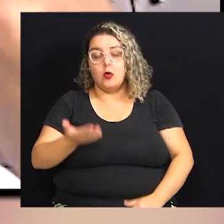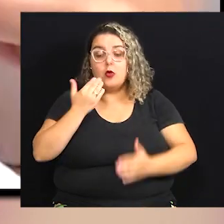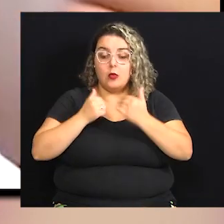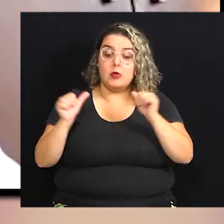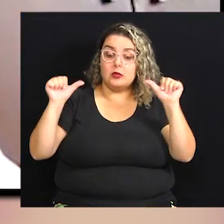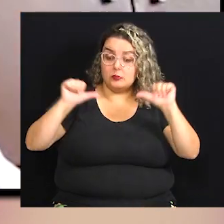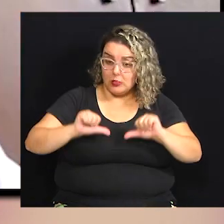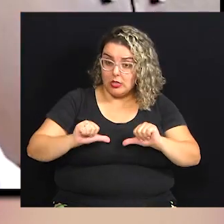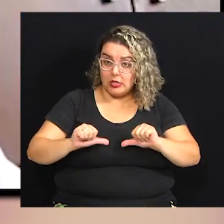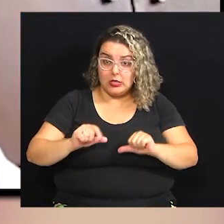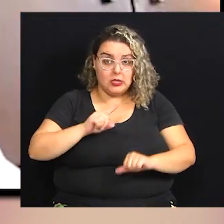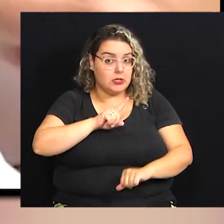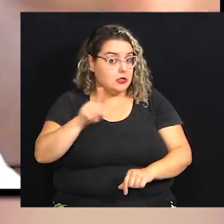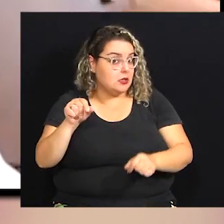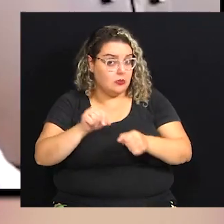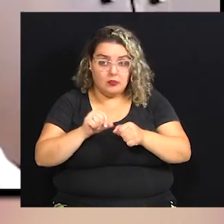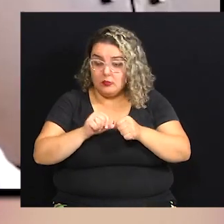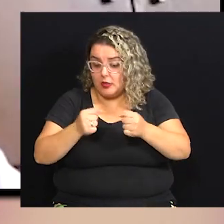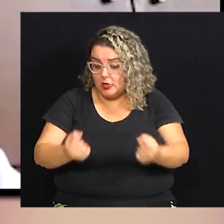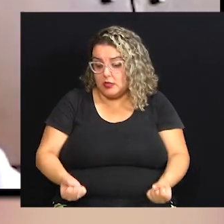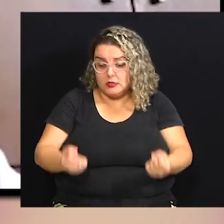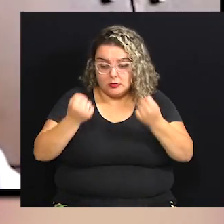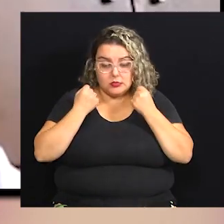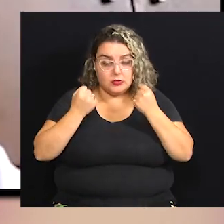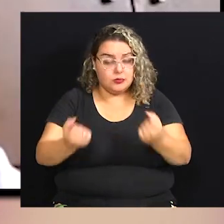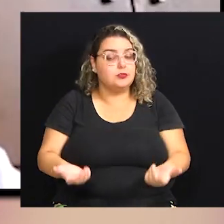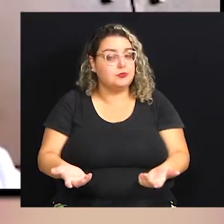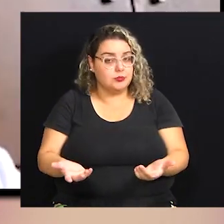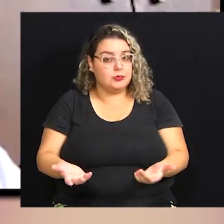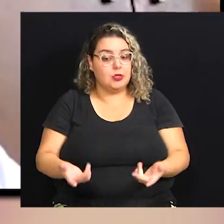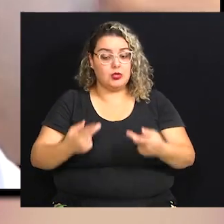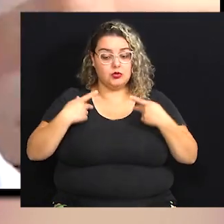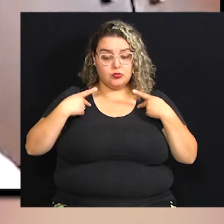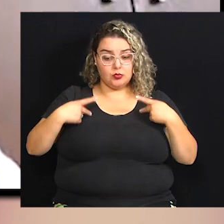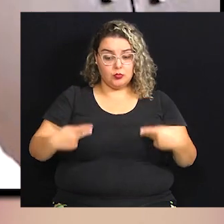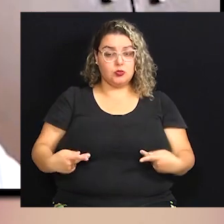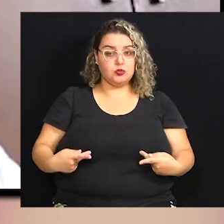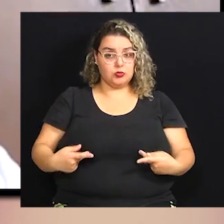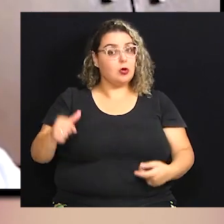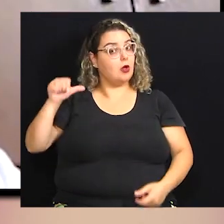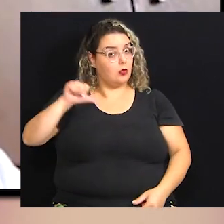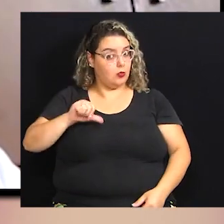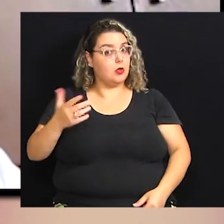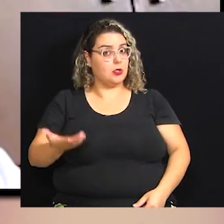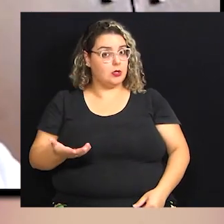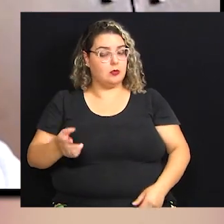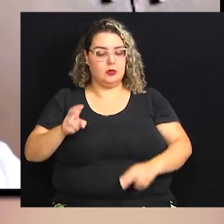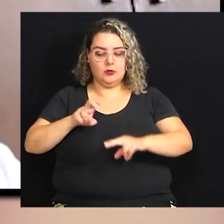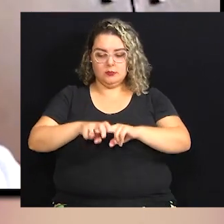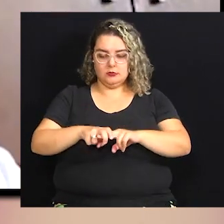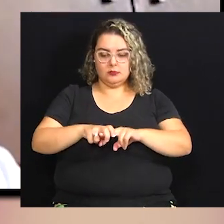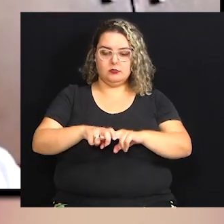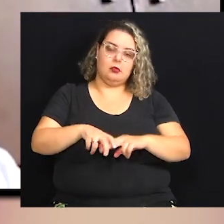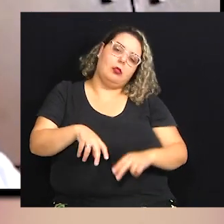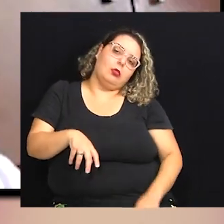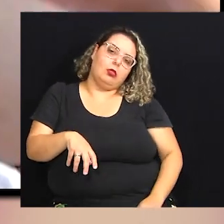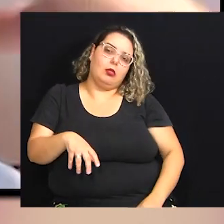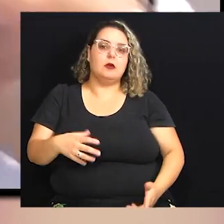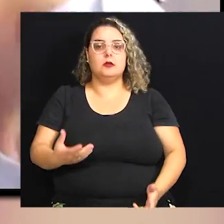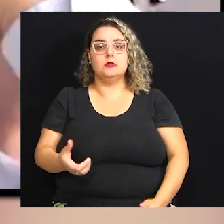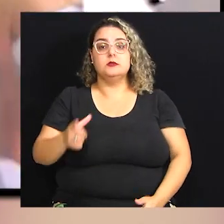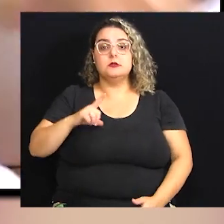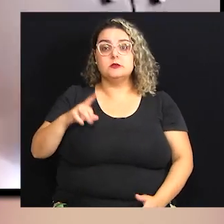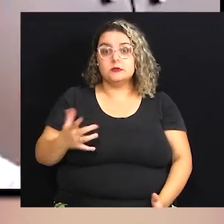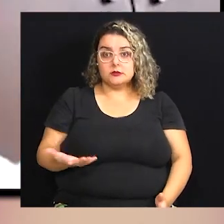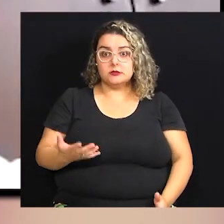está comendo mal? Você não faz atividade física? A sua postura é ruim quando você se senta? Você tem